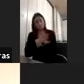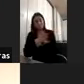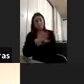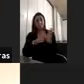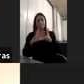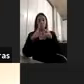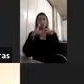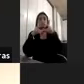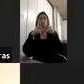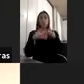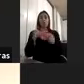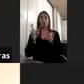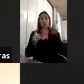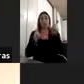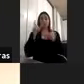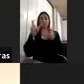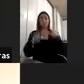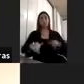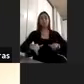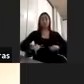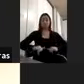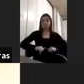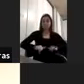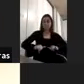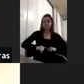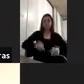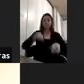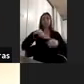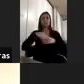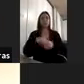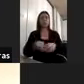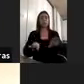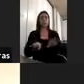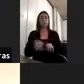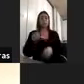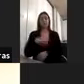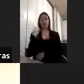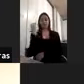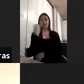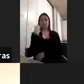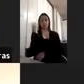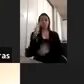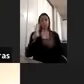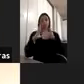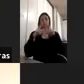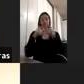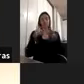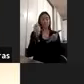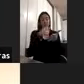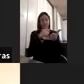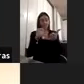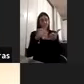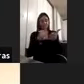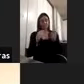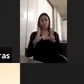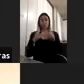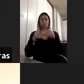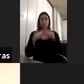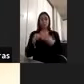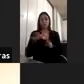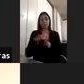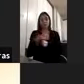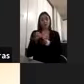fizemos uma ficha bem completa, até é bem importante que todos os trabalhadores vão lá e preencham essa ficha. A orientação nossa é que o